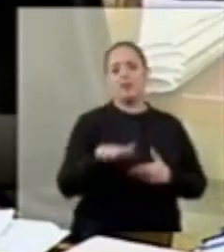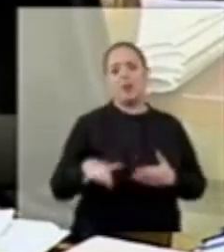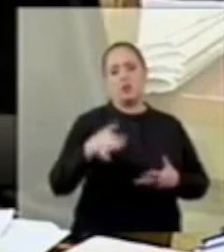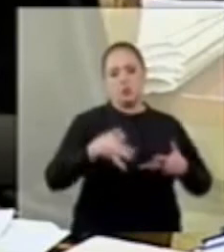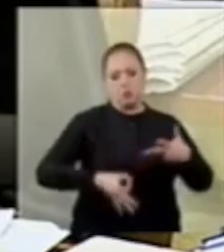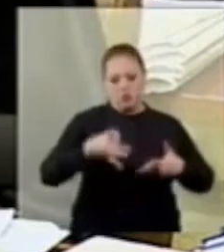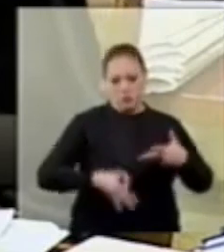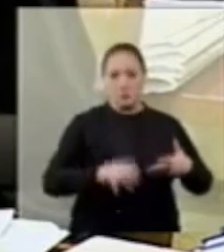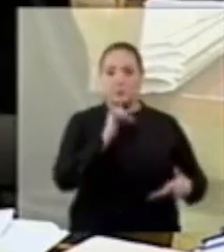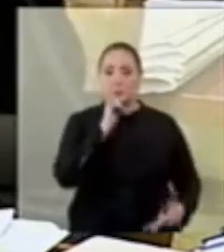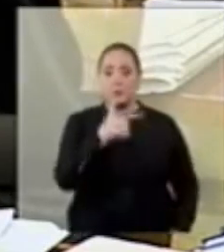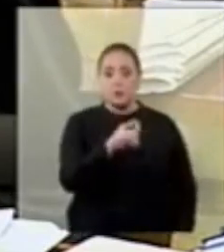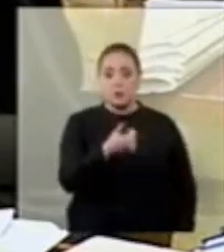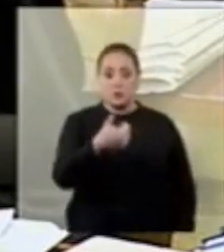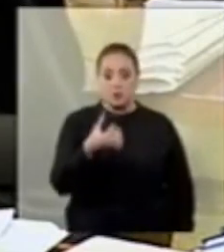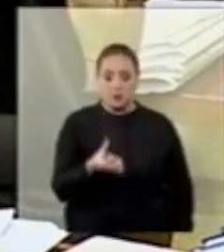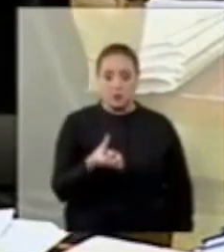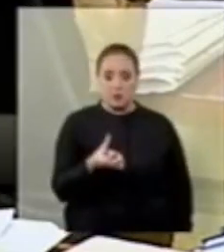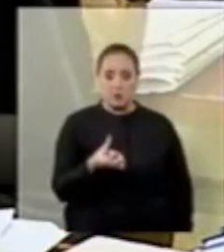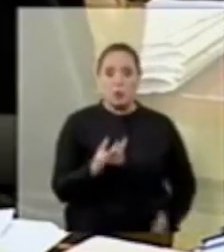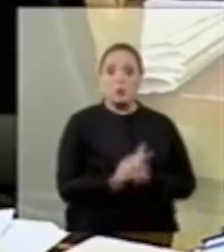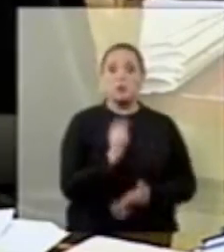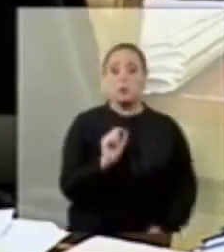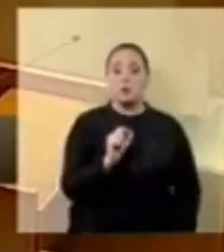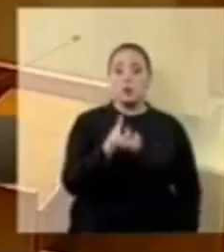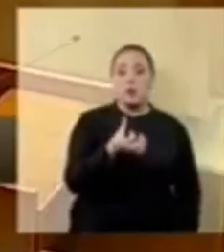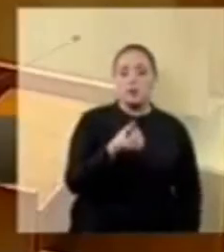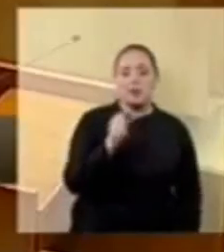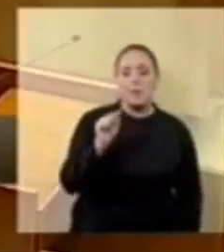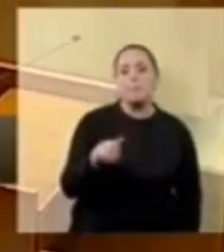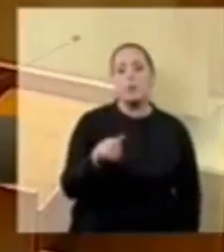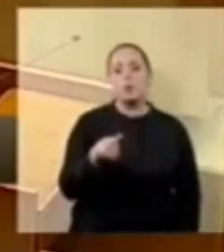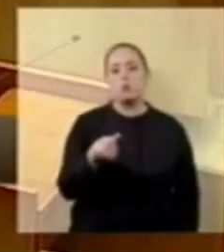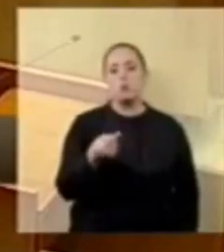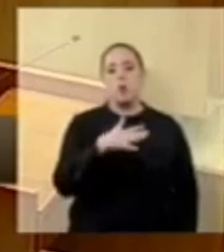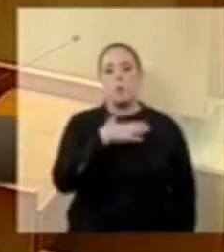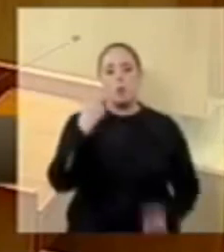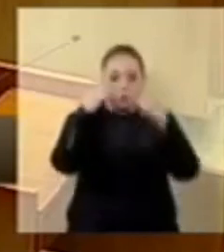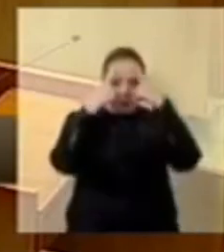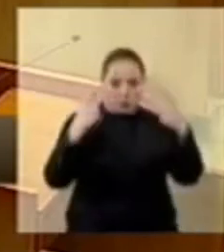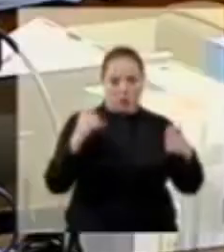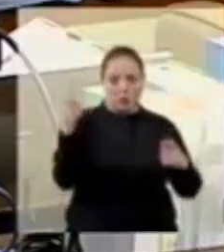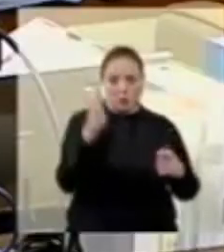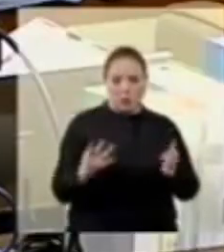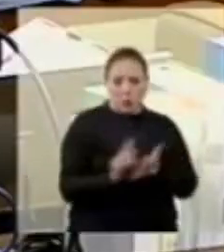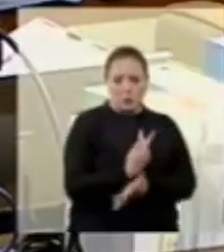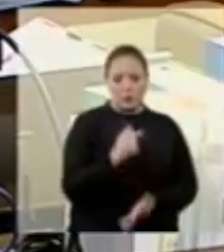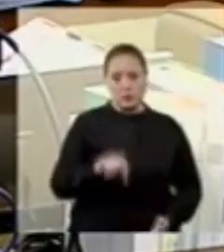2016 60 mil casos de morte violenta no brasil